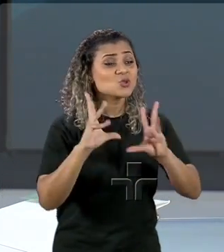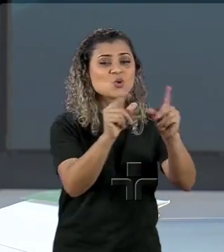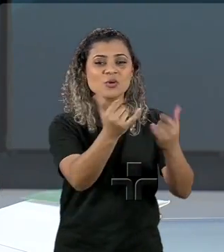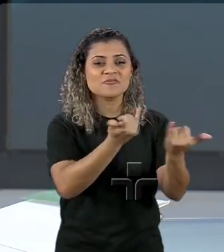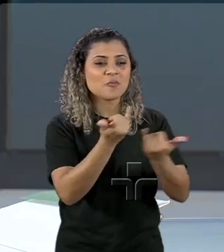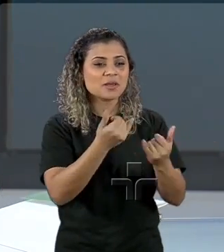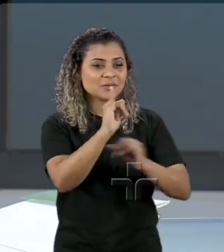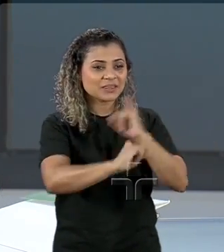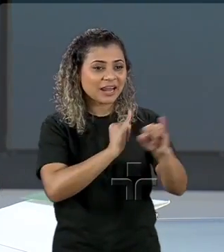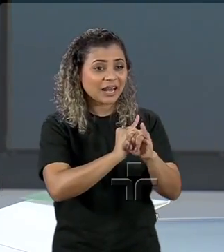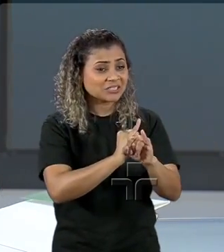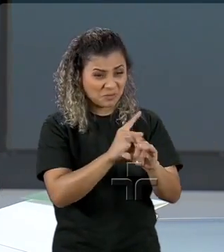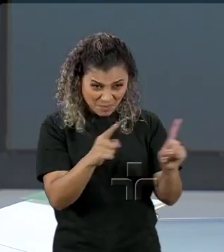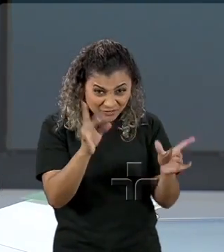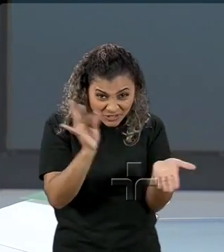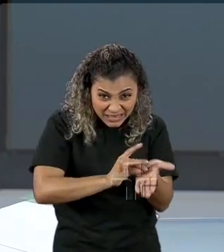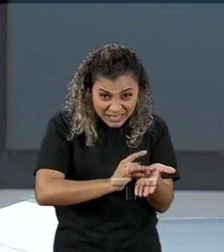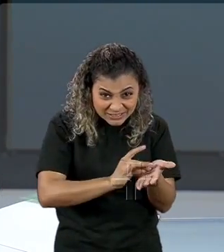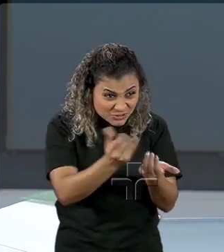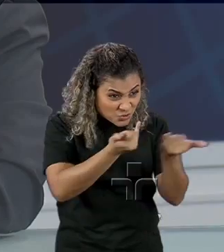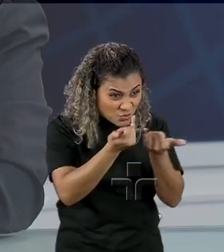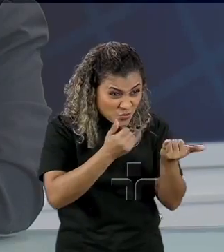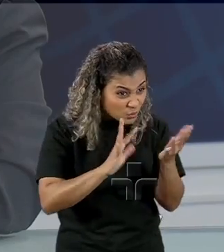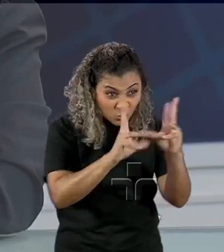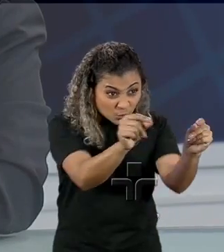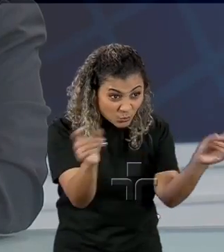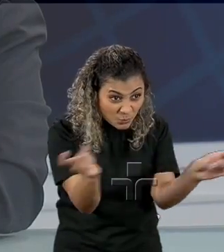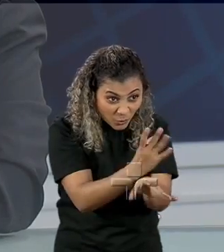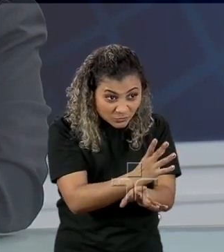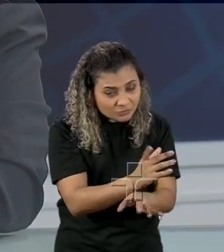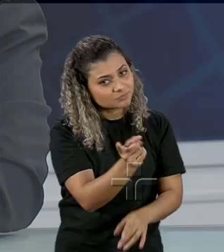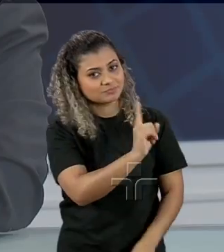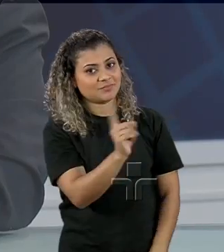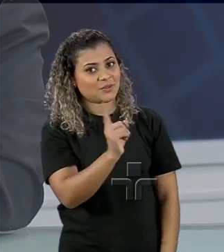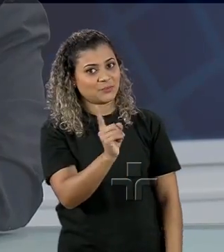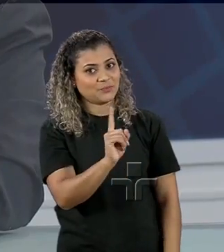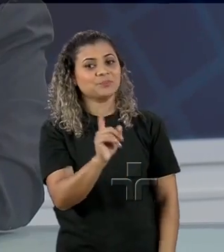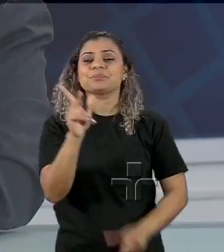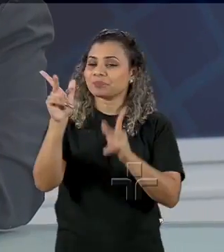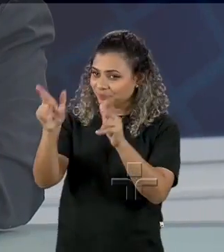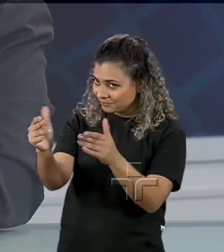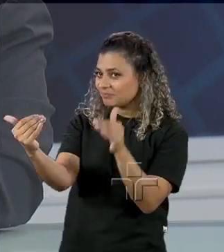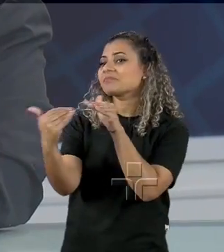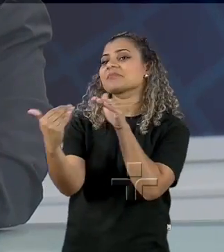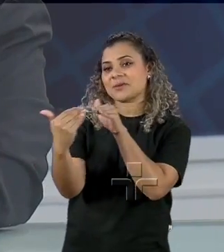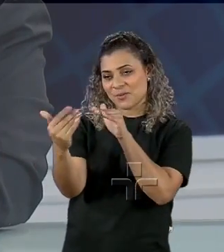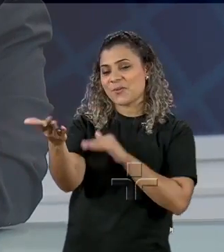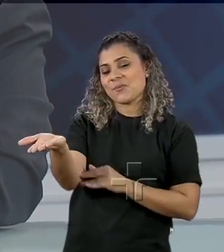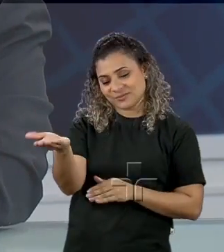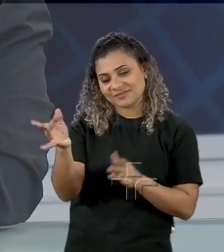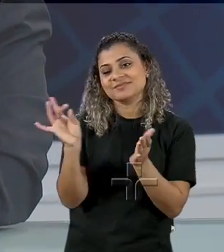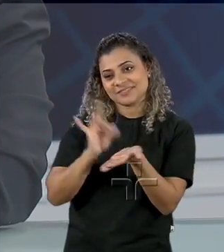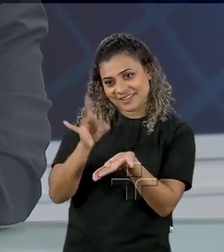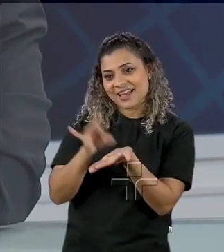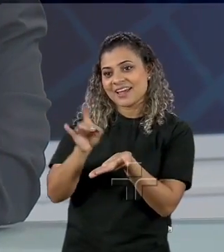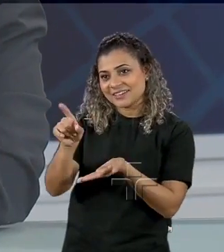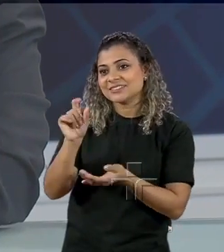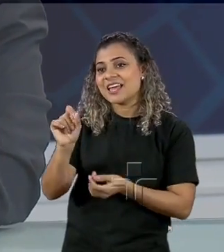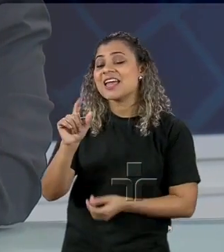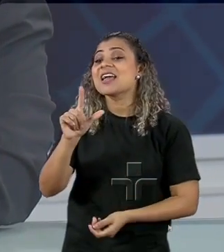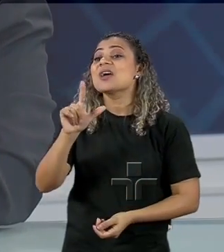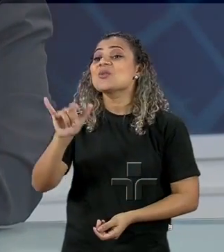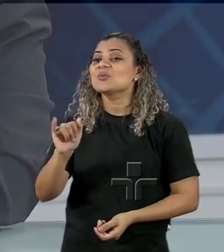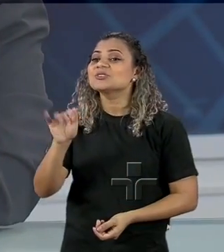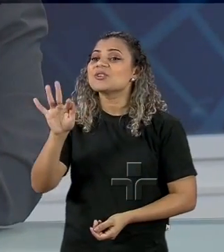e não é bem assim. As fake news estão aí. Eu acho que o ministro Luiz Fux, ele trabalha na hipótese da hipótese. Eu acho que é a tarefa dele